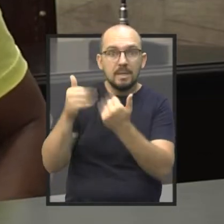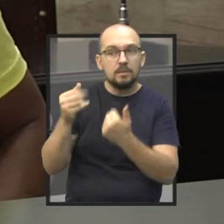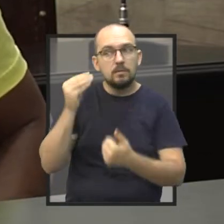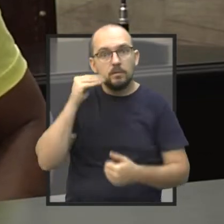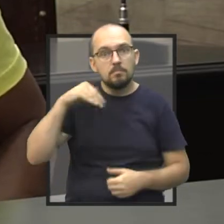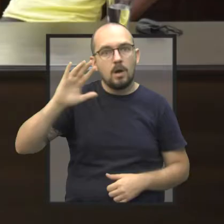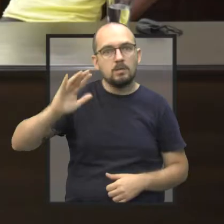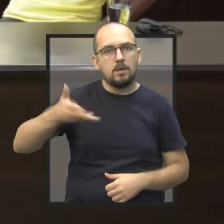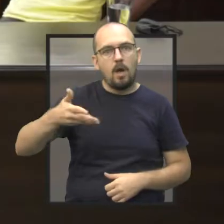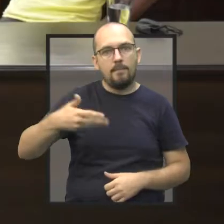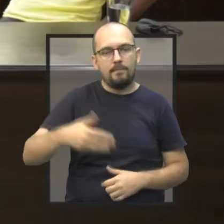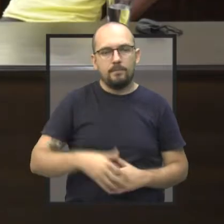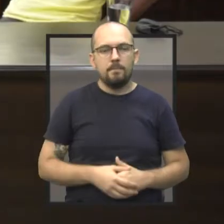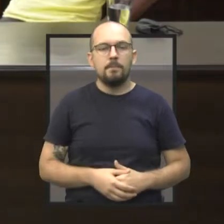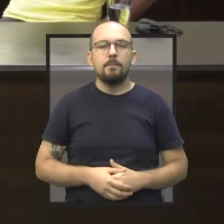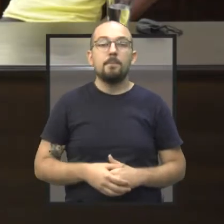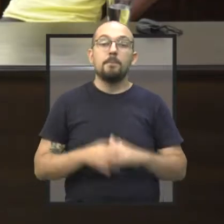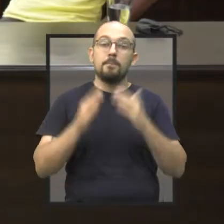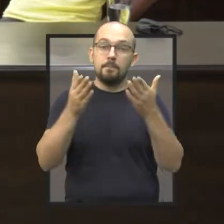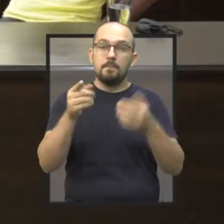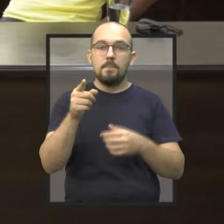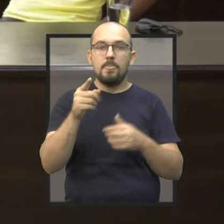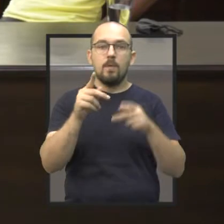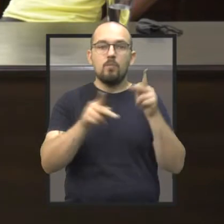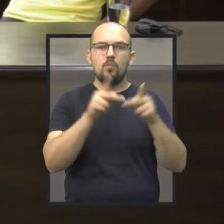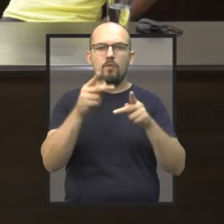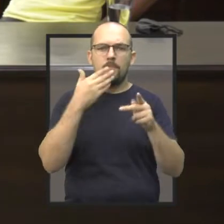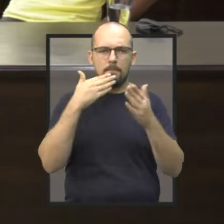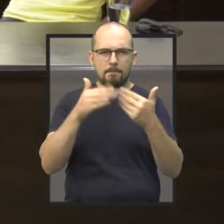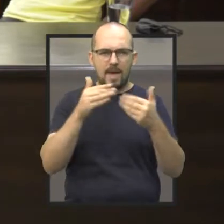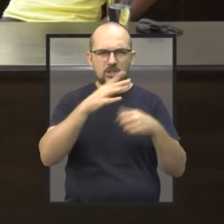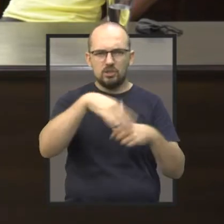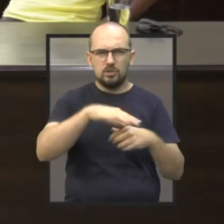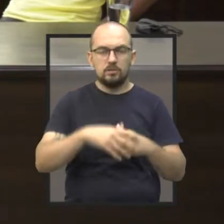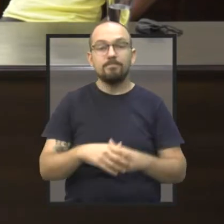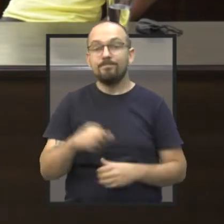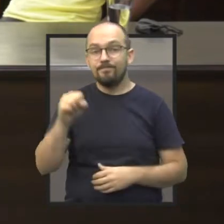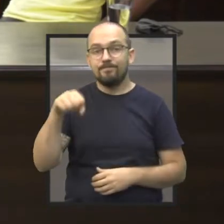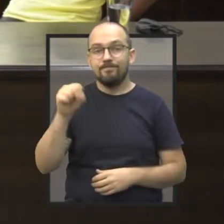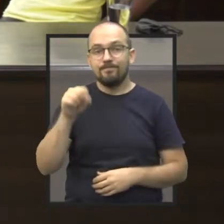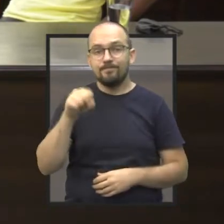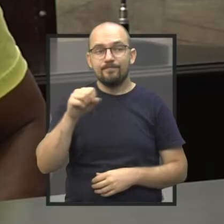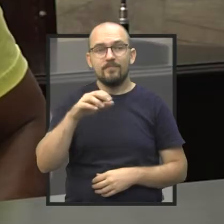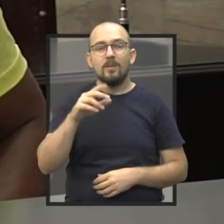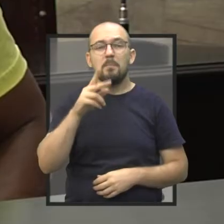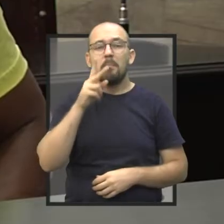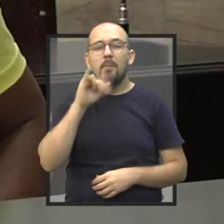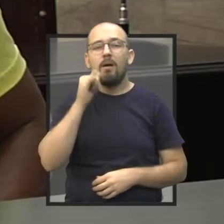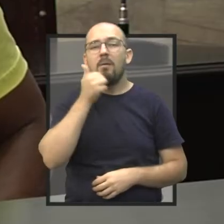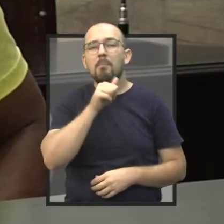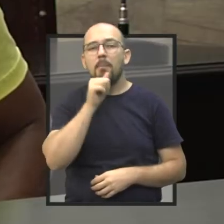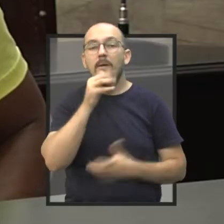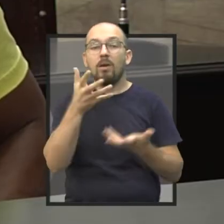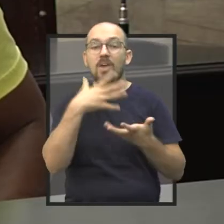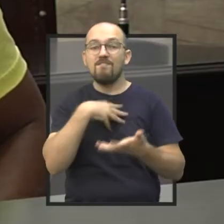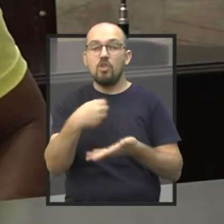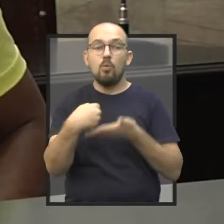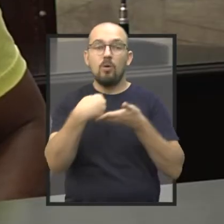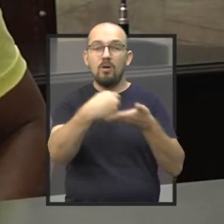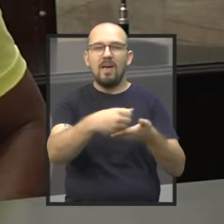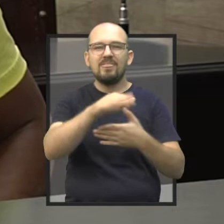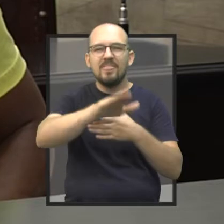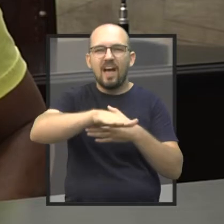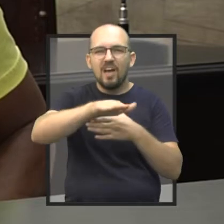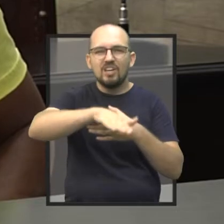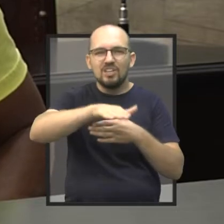possa estar acelerando. Pois bem, é até uma reivindicação dos moradores ali do local? Sim, né? Às vezes tem alguns pais que querem levar os filhos